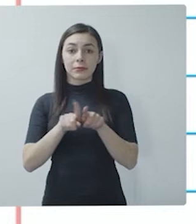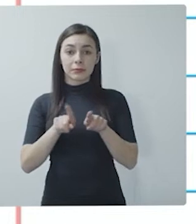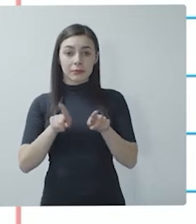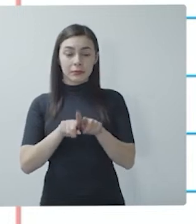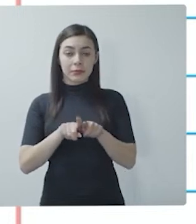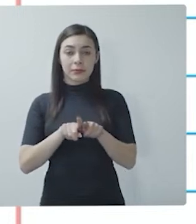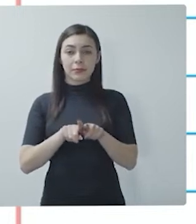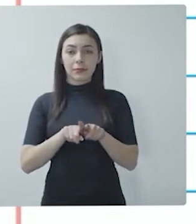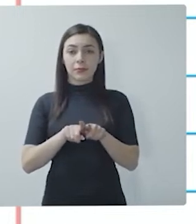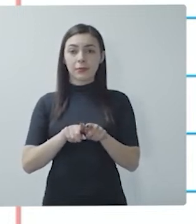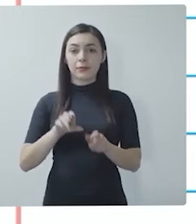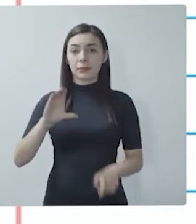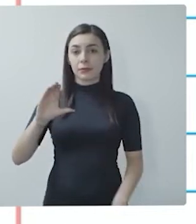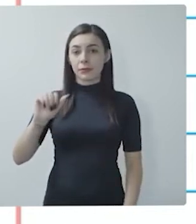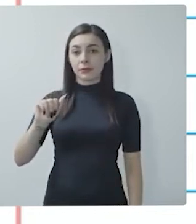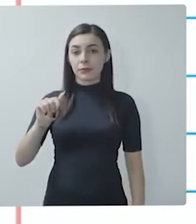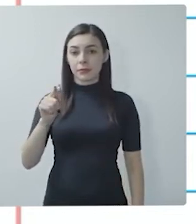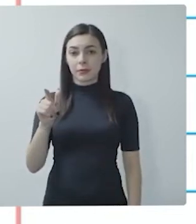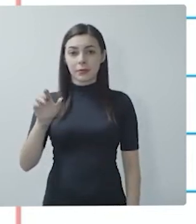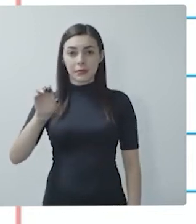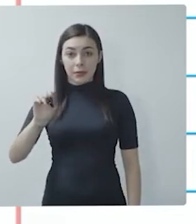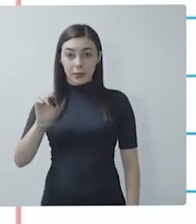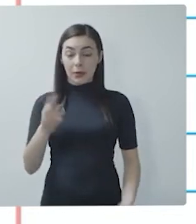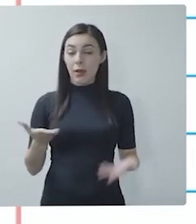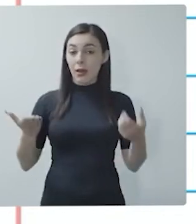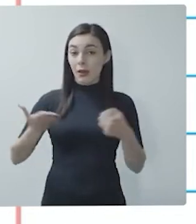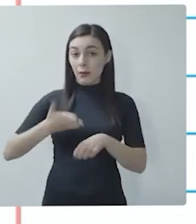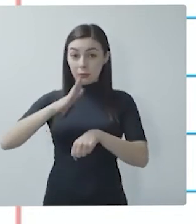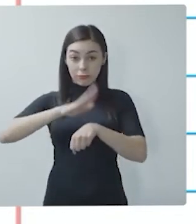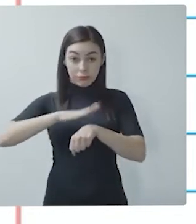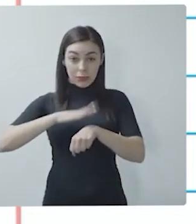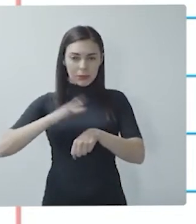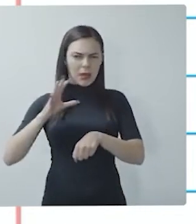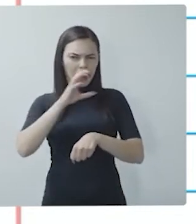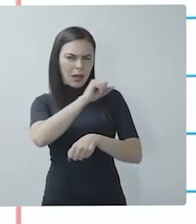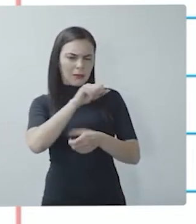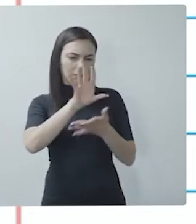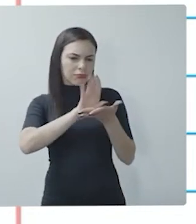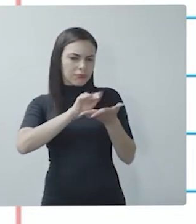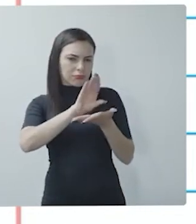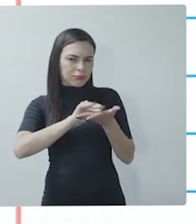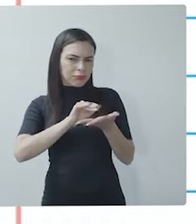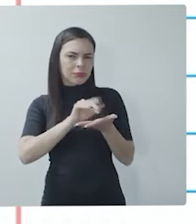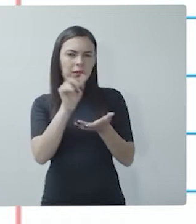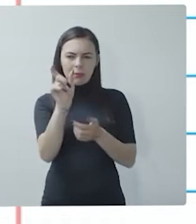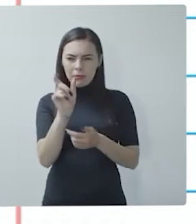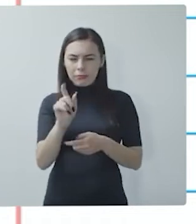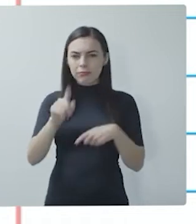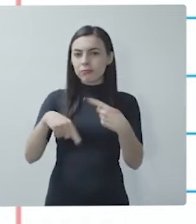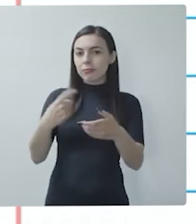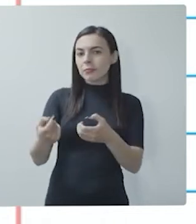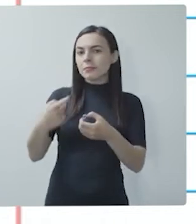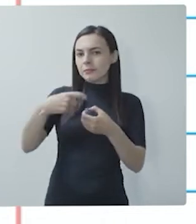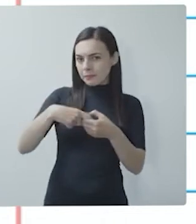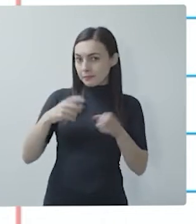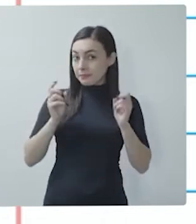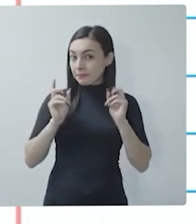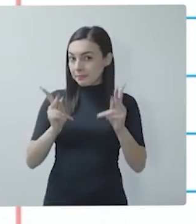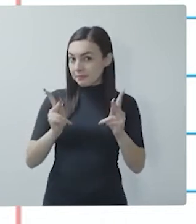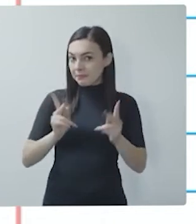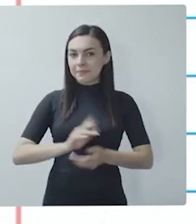palavra cão. Vou dar um tempinho bem rapidinho para vocês registrarem essas palavras e a gente já retorna, ok?